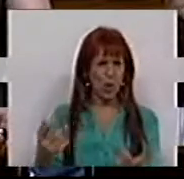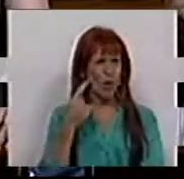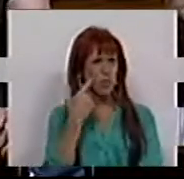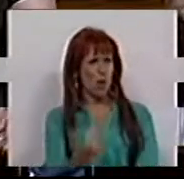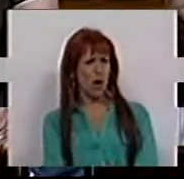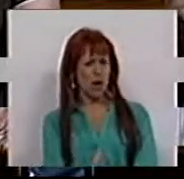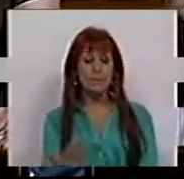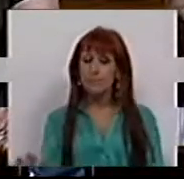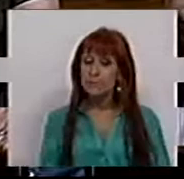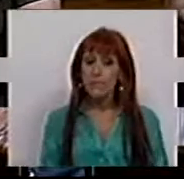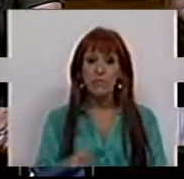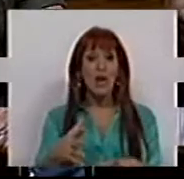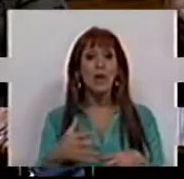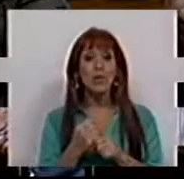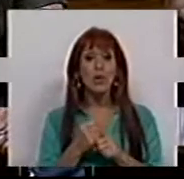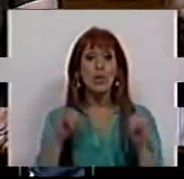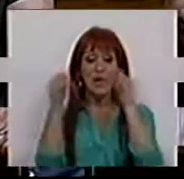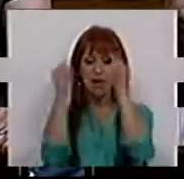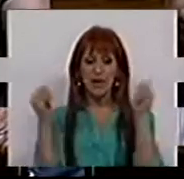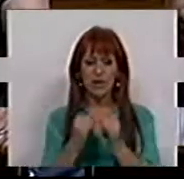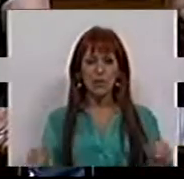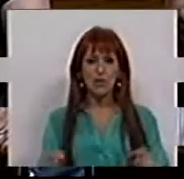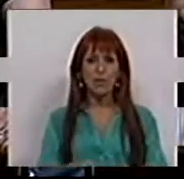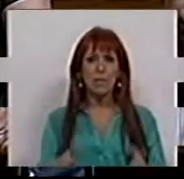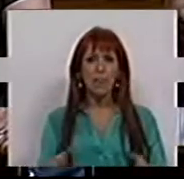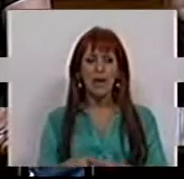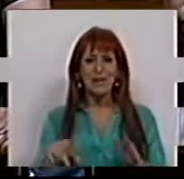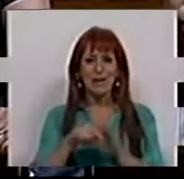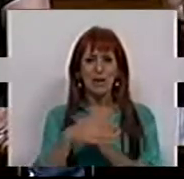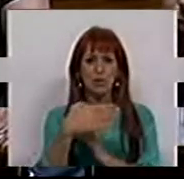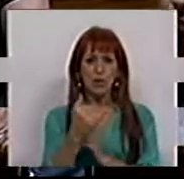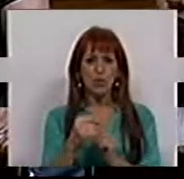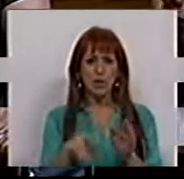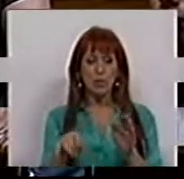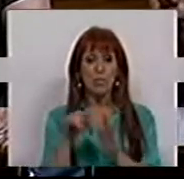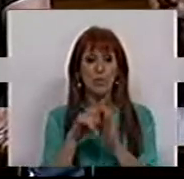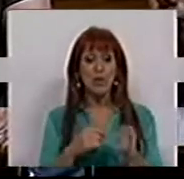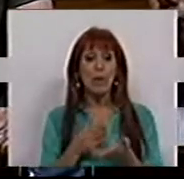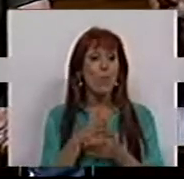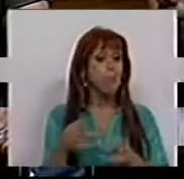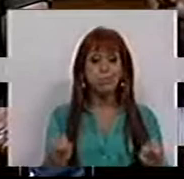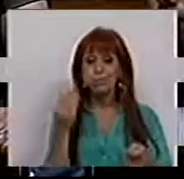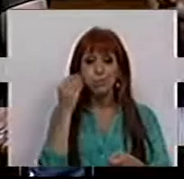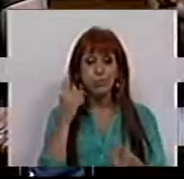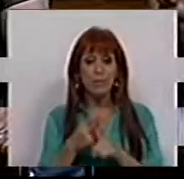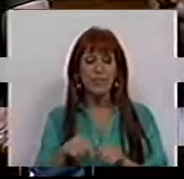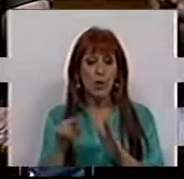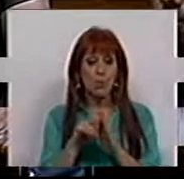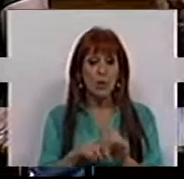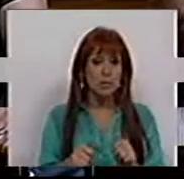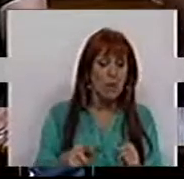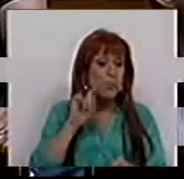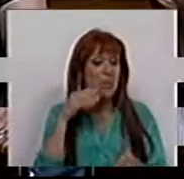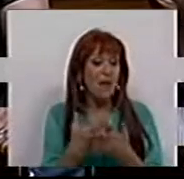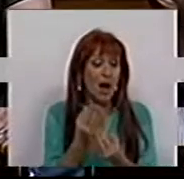de conhecer. Adoção internacional, artigo 62, o princípio da subsidiariedade, que é um bom princípio, que